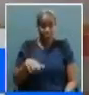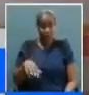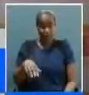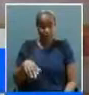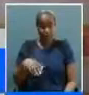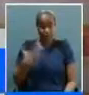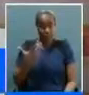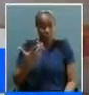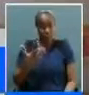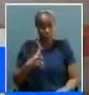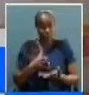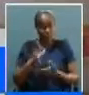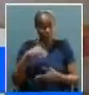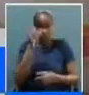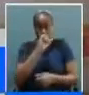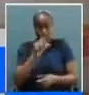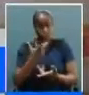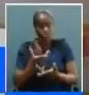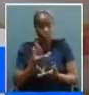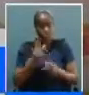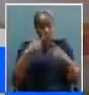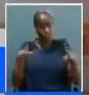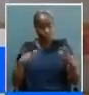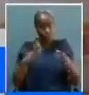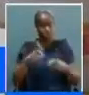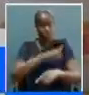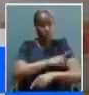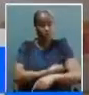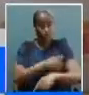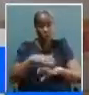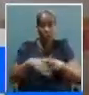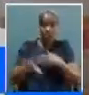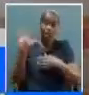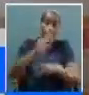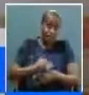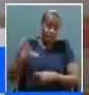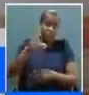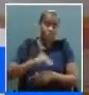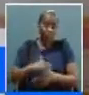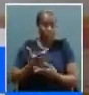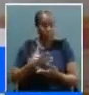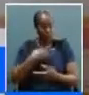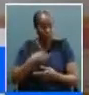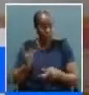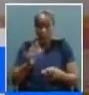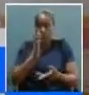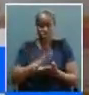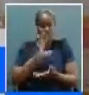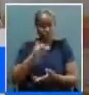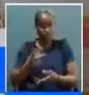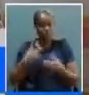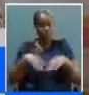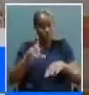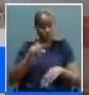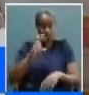música, pegar com força e fazer mais e mais, para orgulhar. Não só São Vicente, mas também Cabo